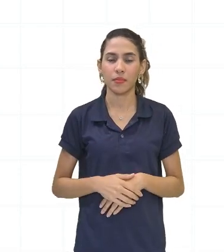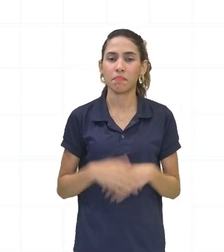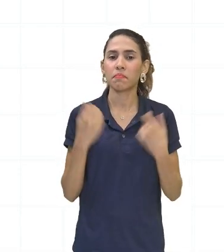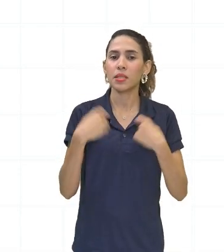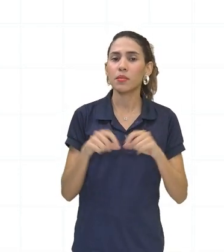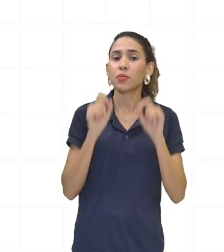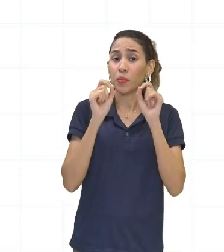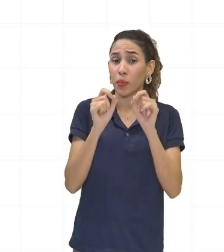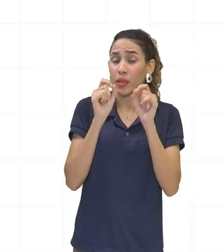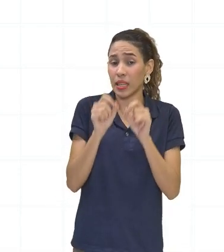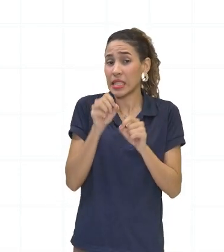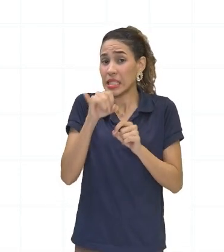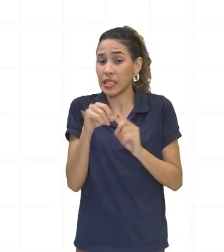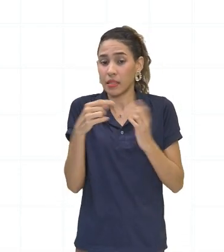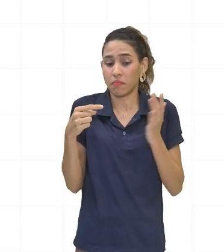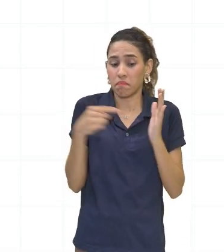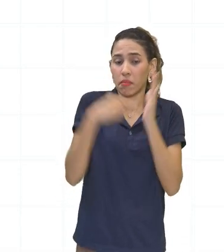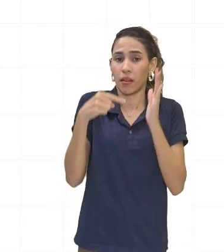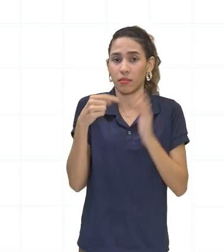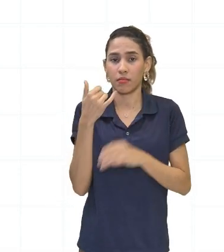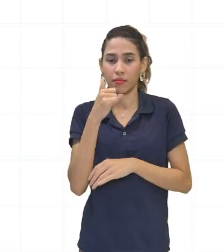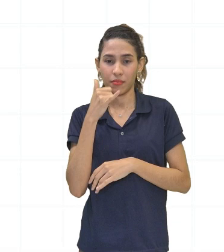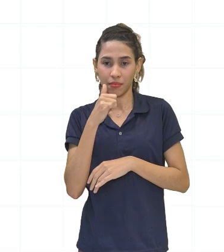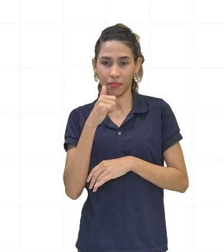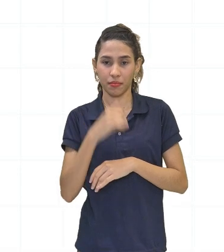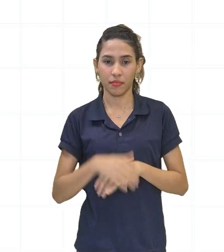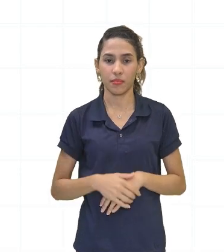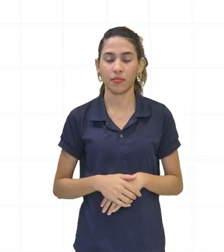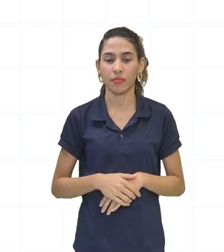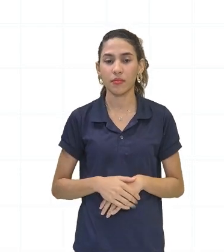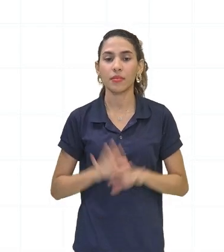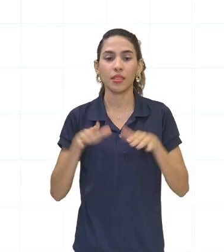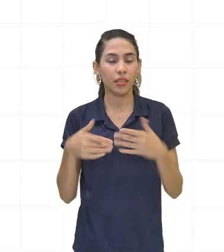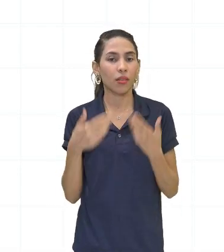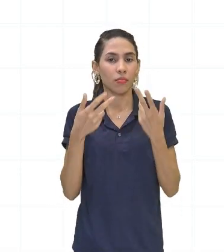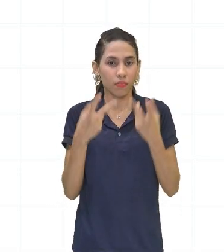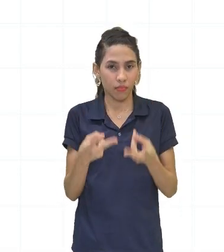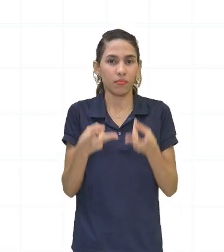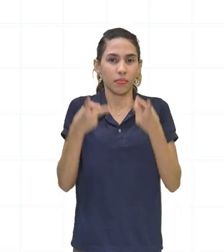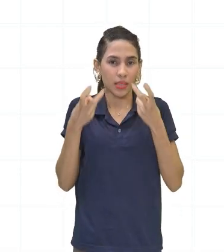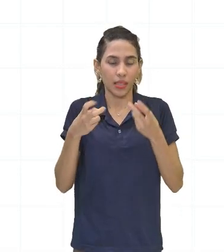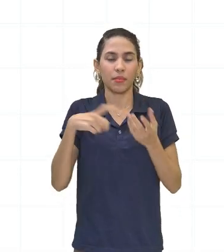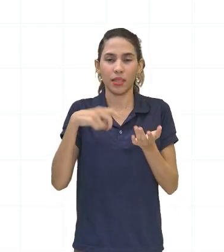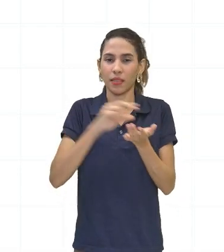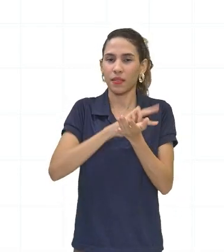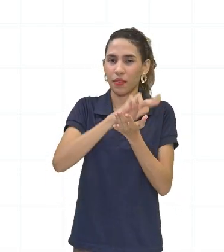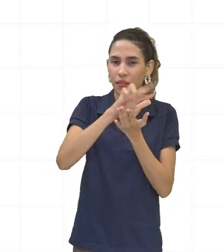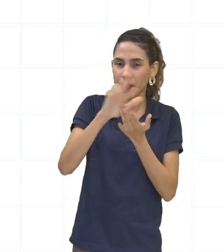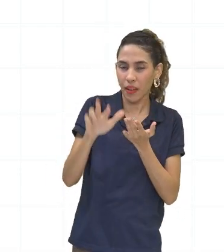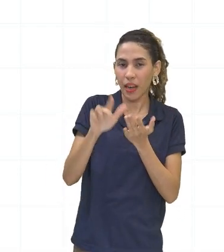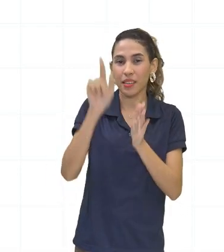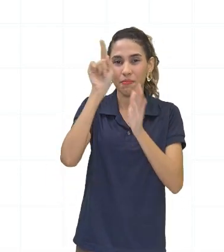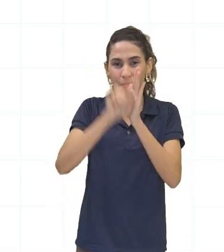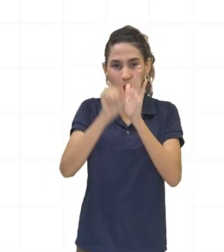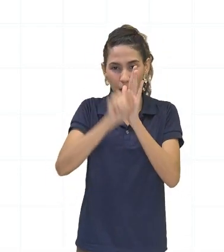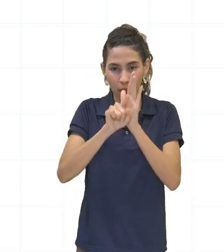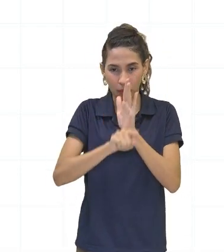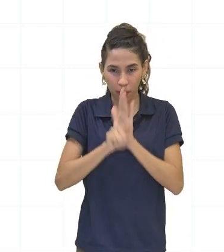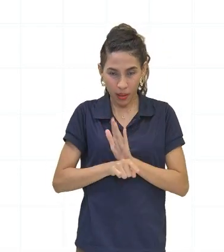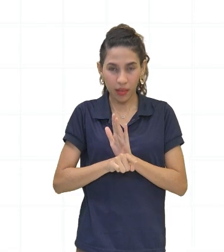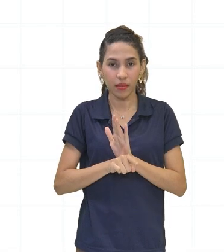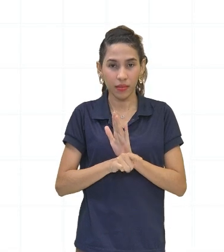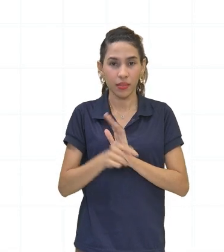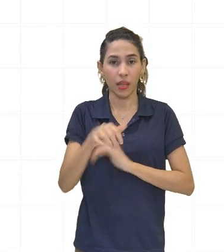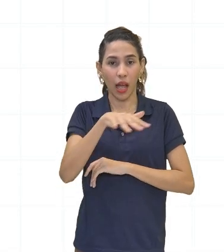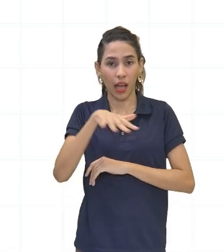aí vários questionamentos sobre a eletricidade. A eletricidade é perigosa? Aí temos aqui,